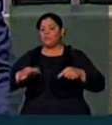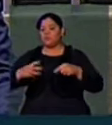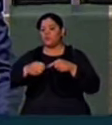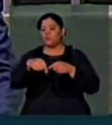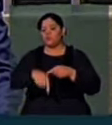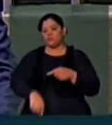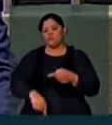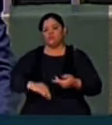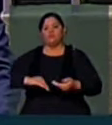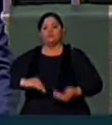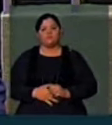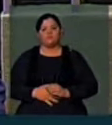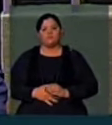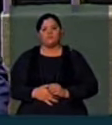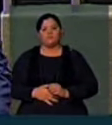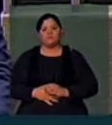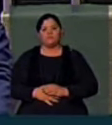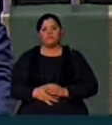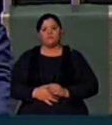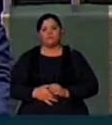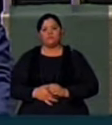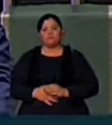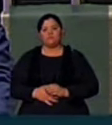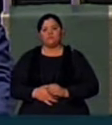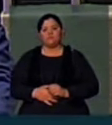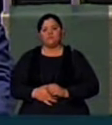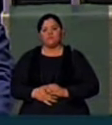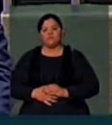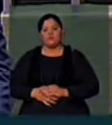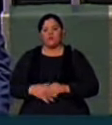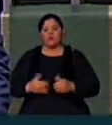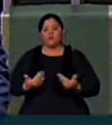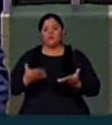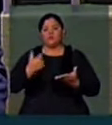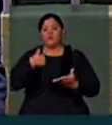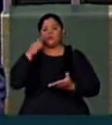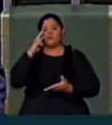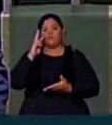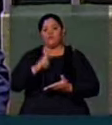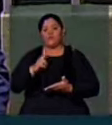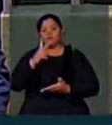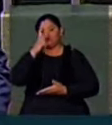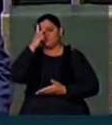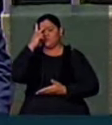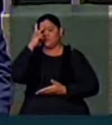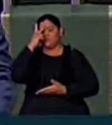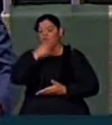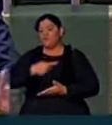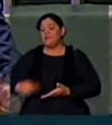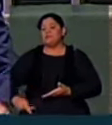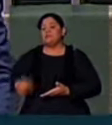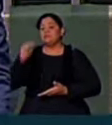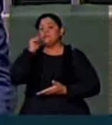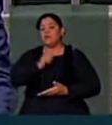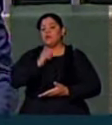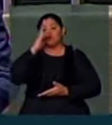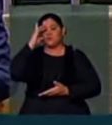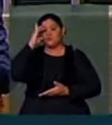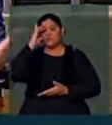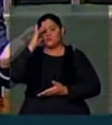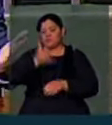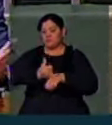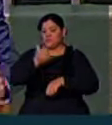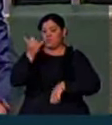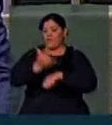Eu espero que isso não aconteça. Quando eu assisto, vejo na televisão a presidente da República, a chefe